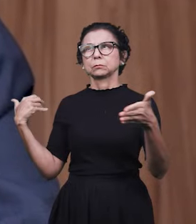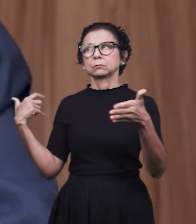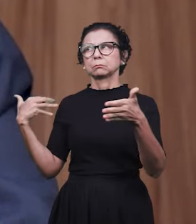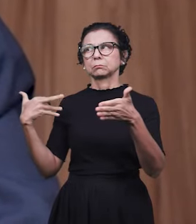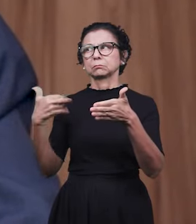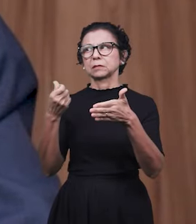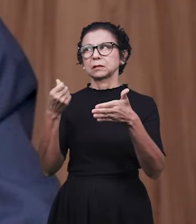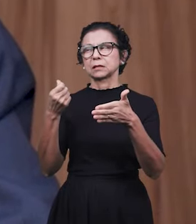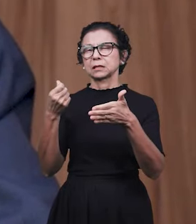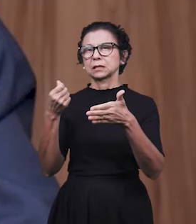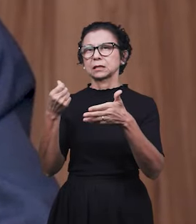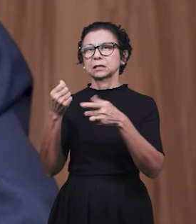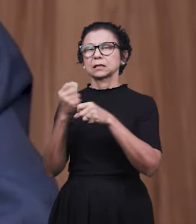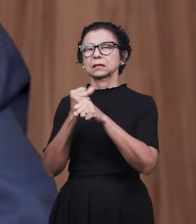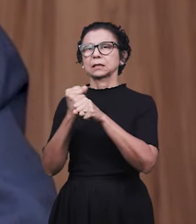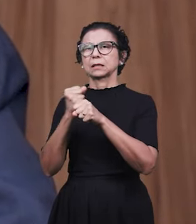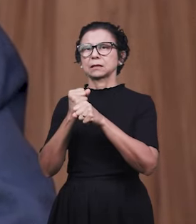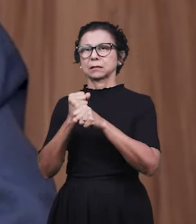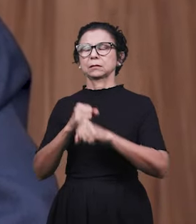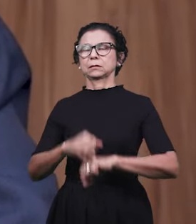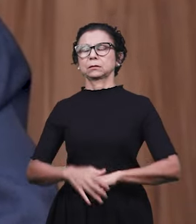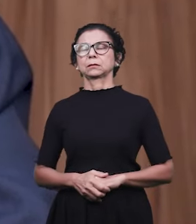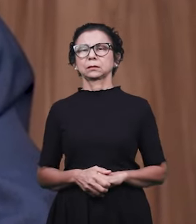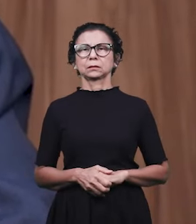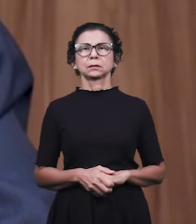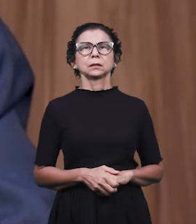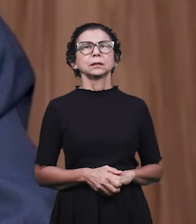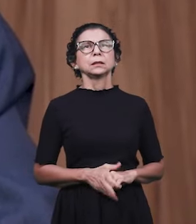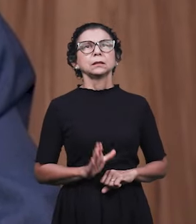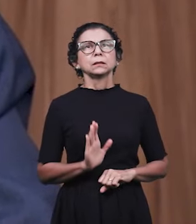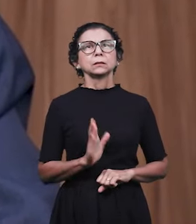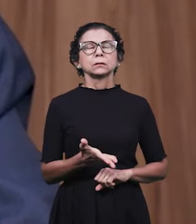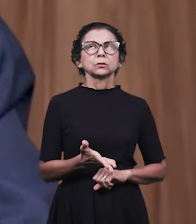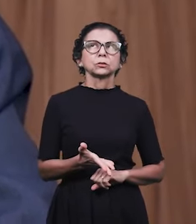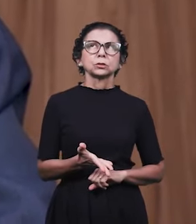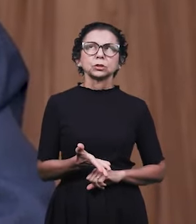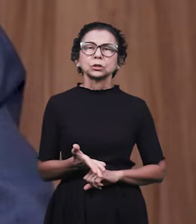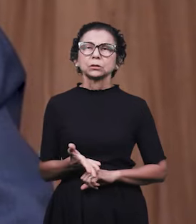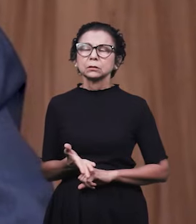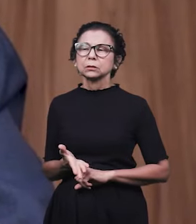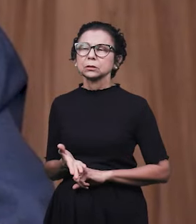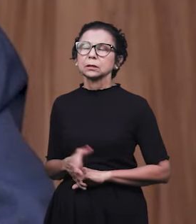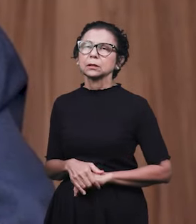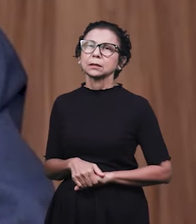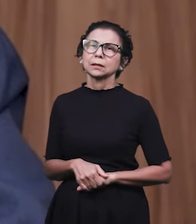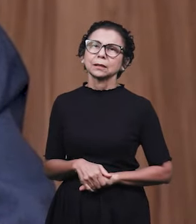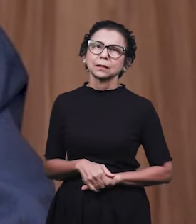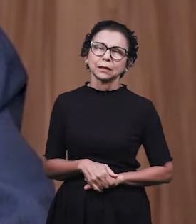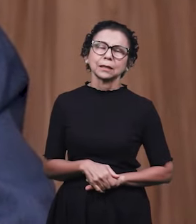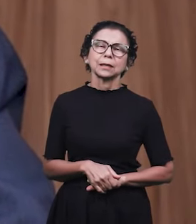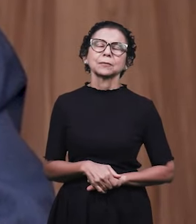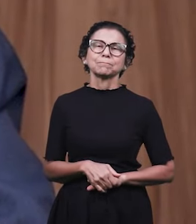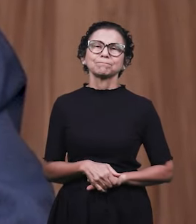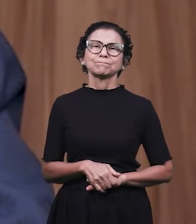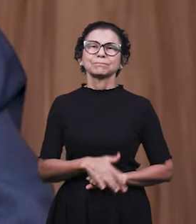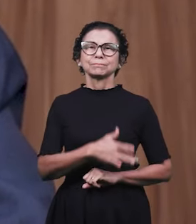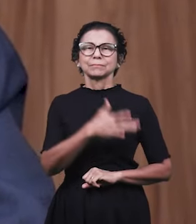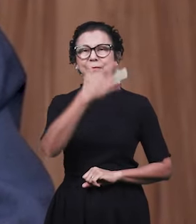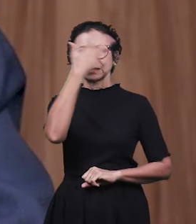menos, dependendo do curso. Ele já se estabeleceu como um desejo público. As pessoas querem estar